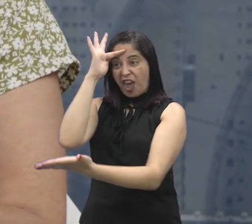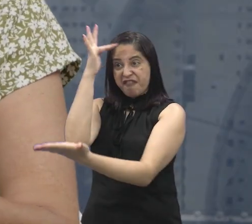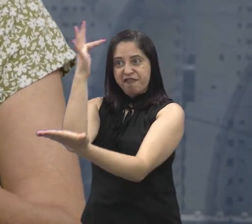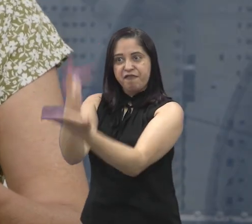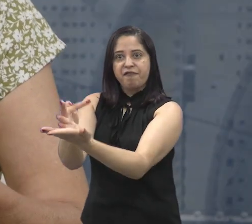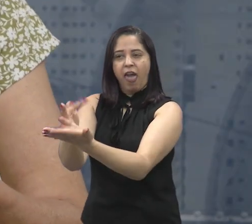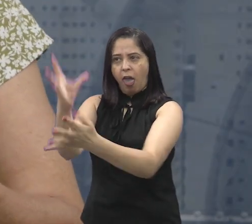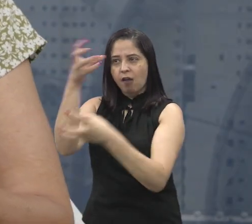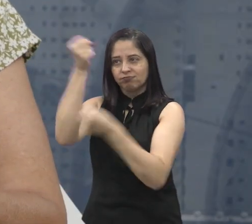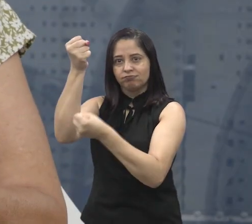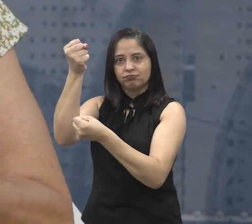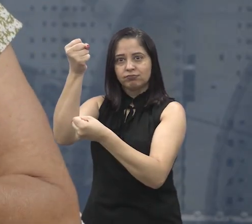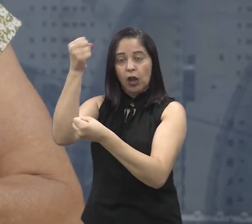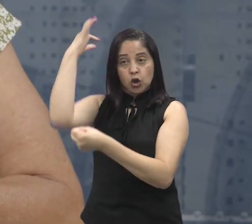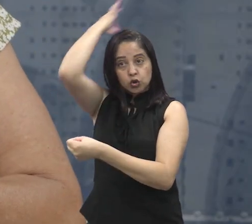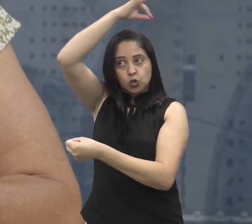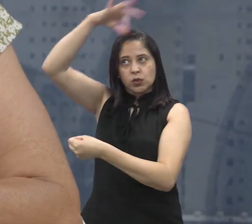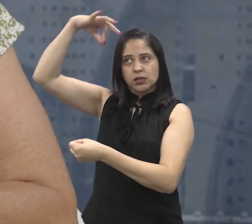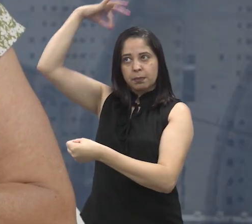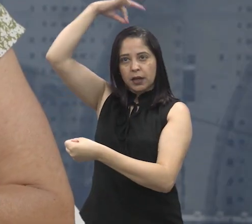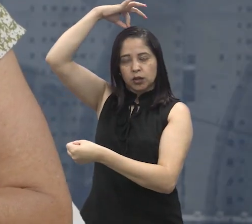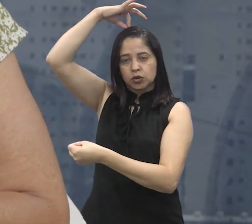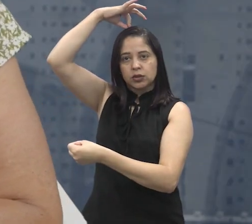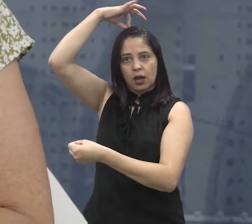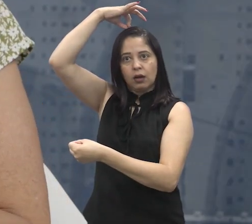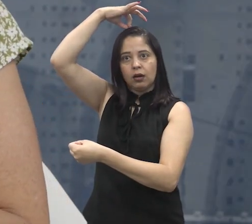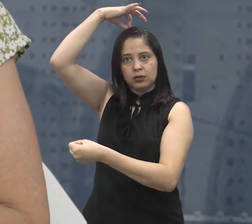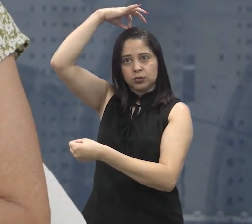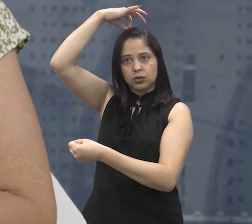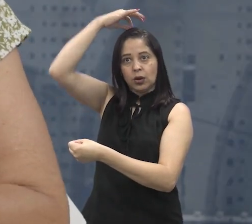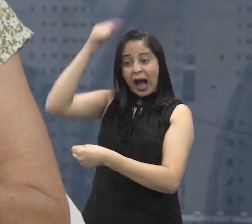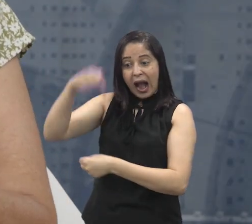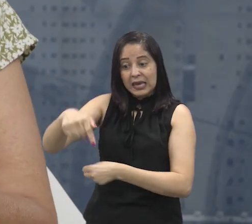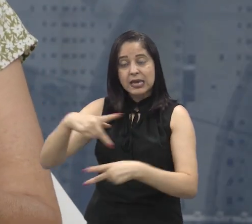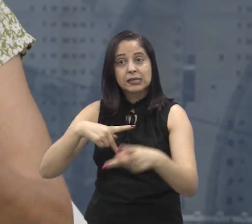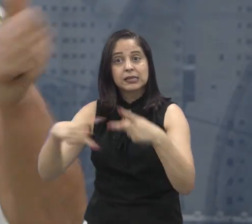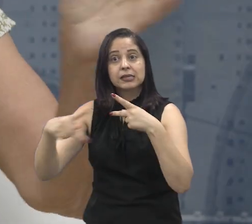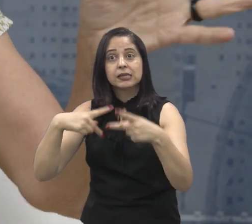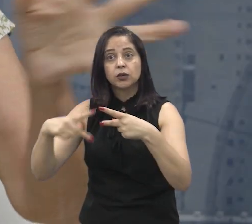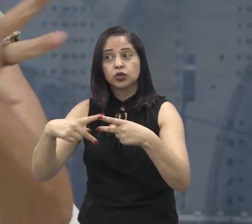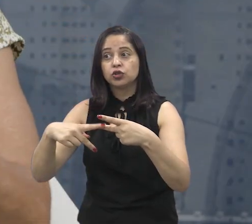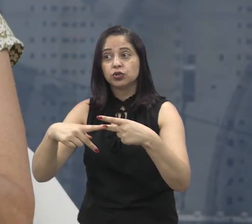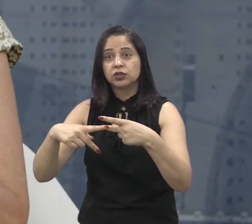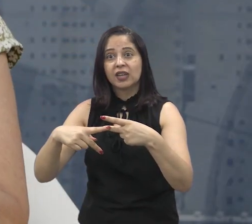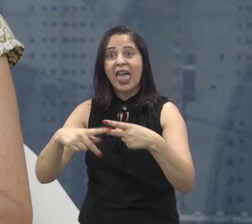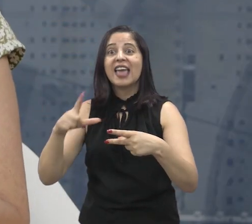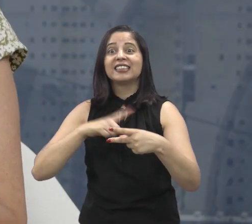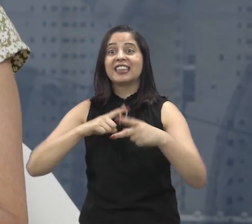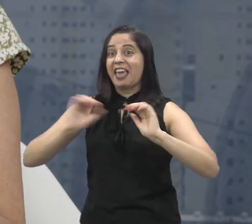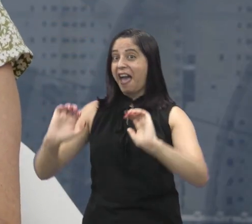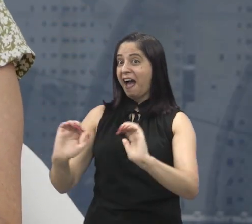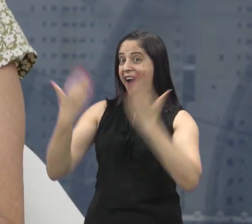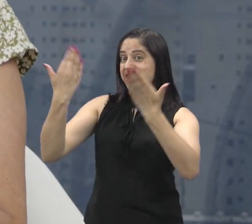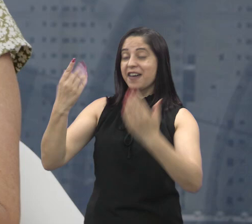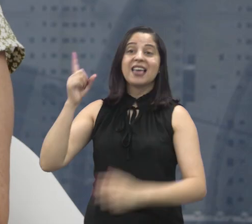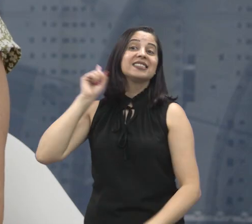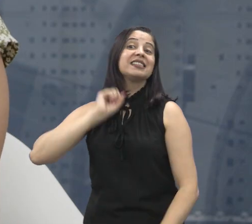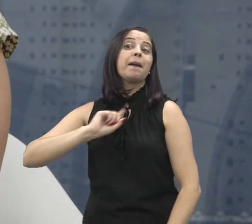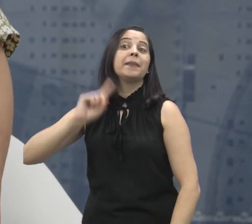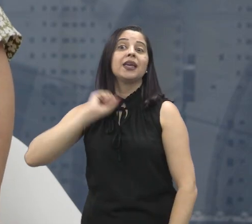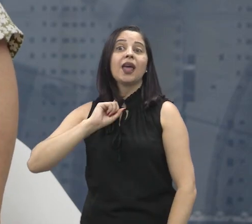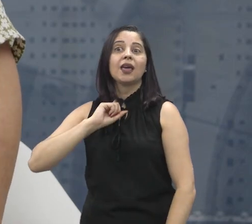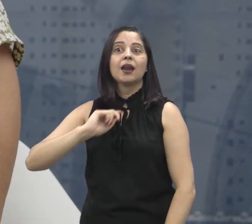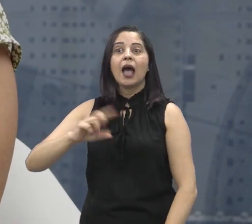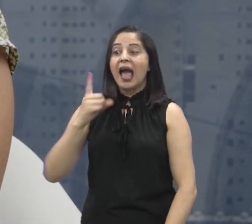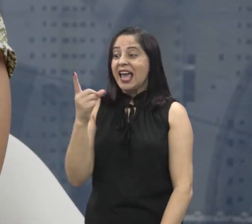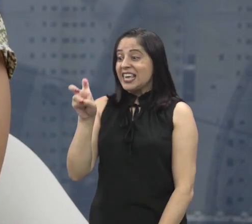exemplo. Então, nós precisamos encontrar isso em São José dos Campos. Nossas festas do Mineiro não deixavam negar. Mais de 15